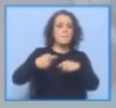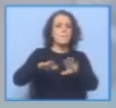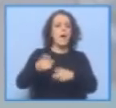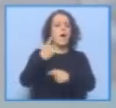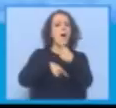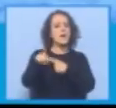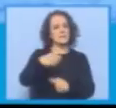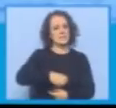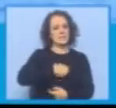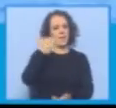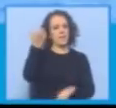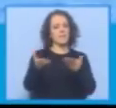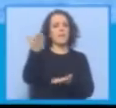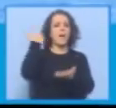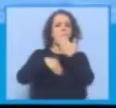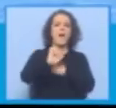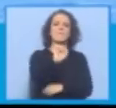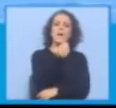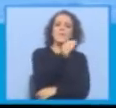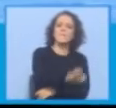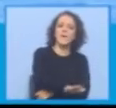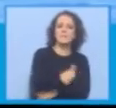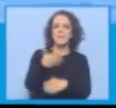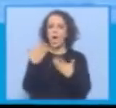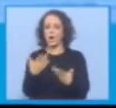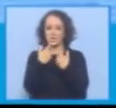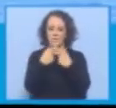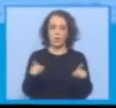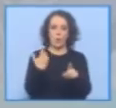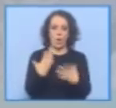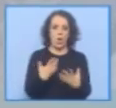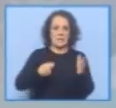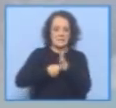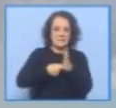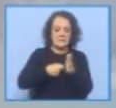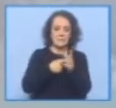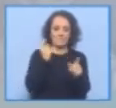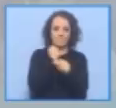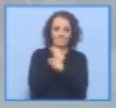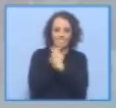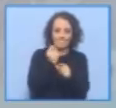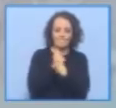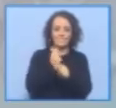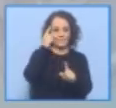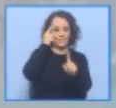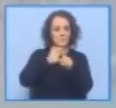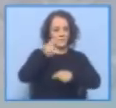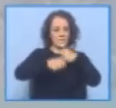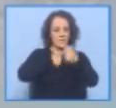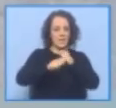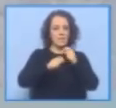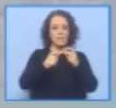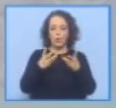são como eram na sua infância, não é? Hoje a pressão do comércio, da necessidade de vender e de